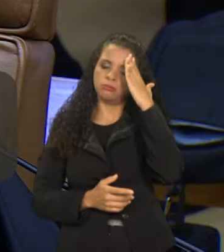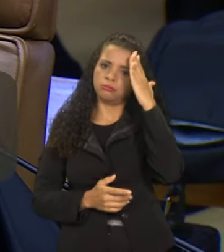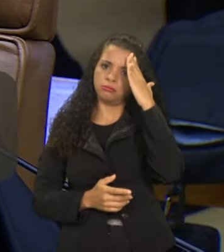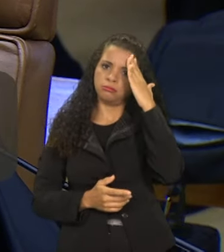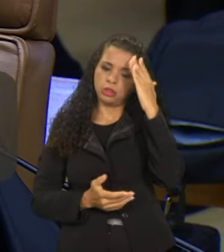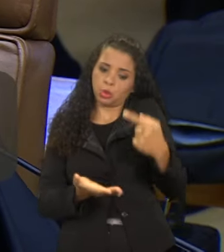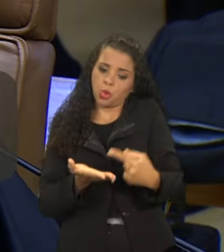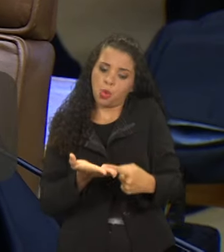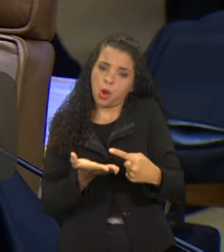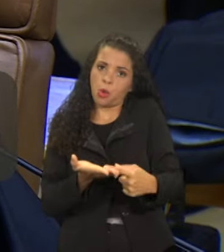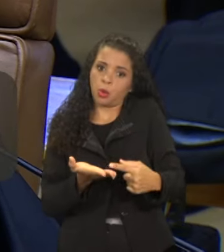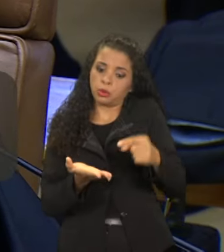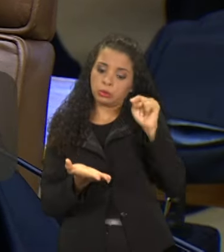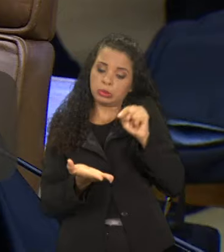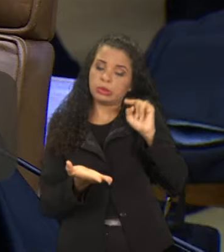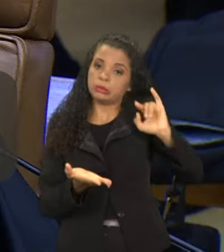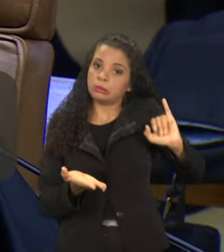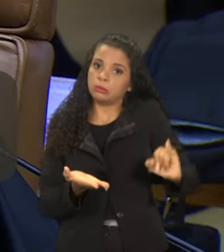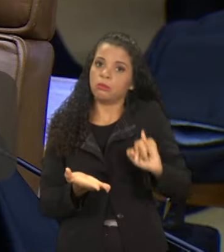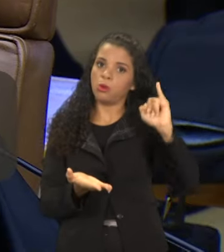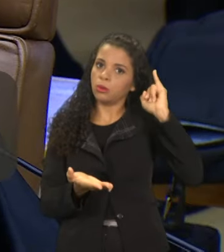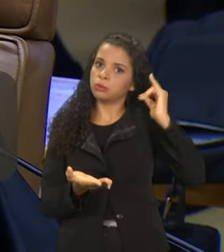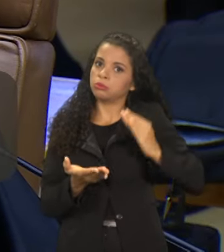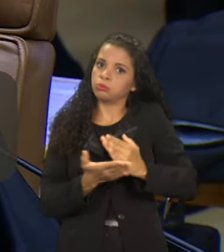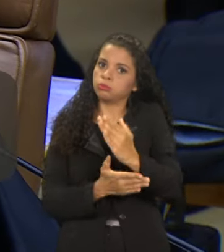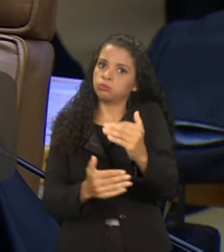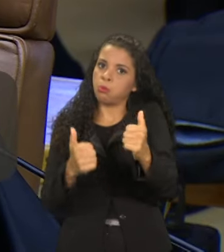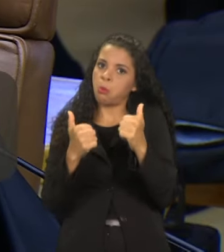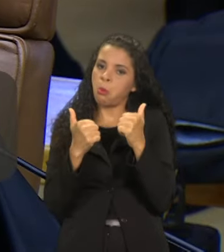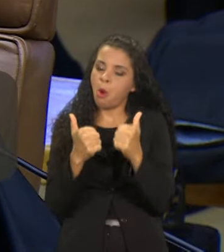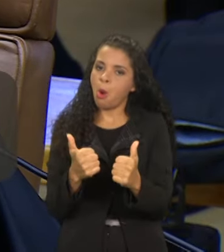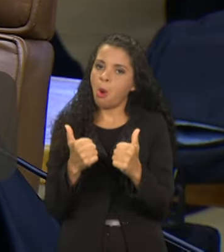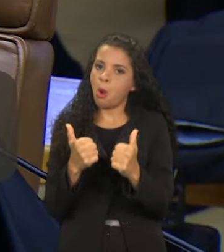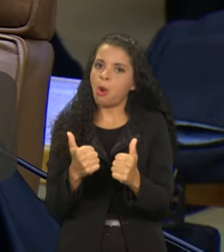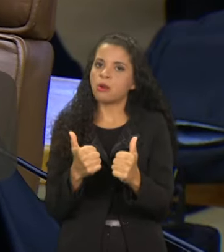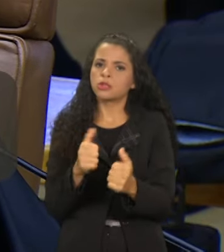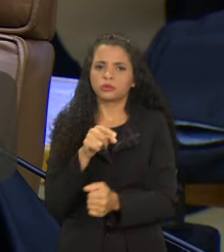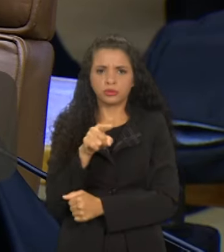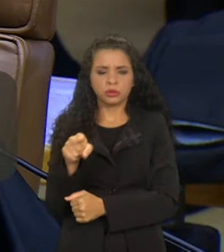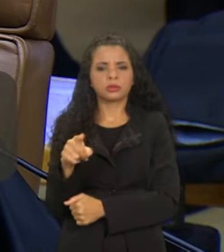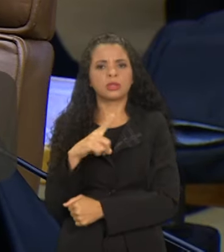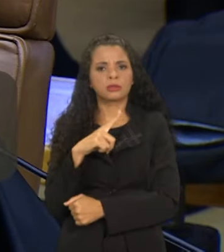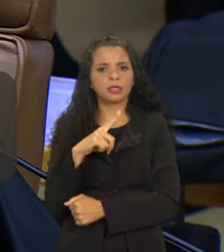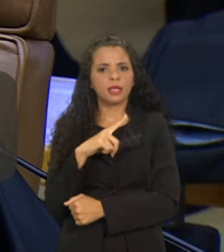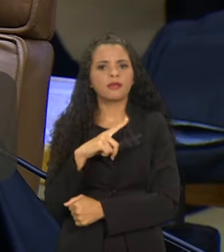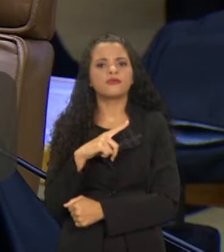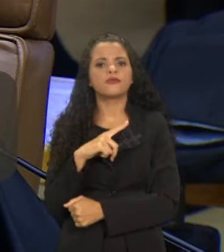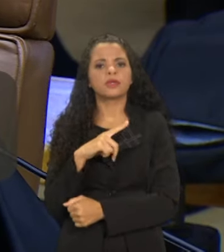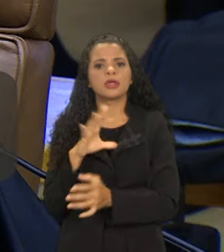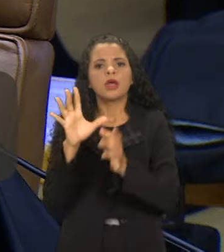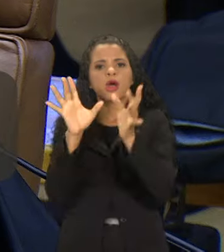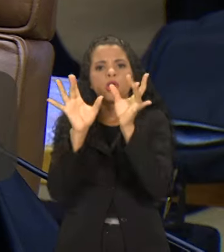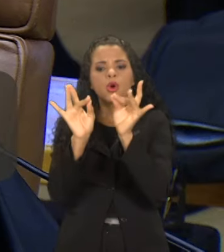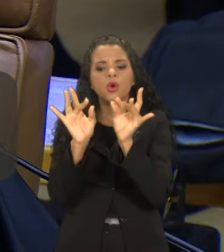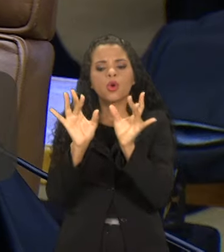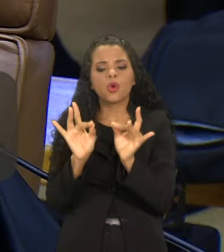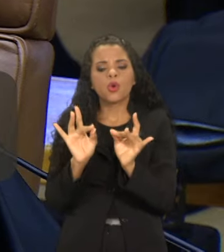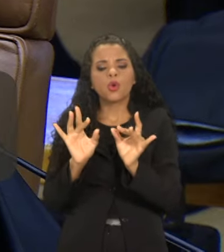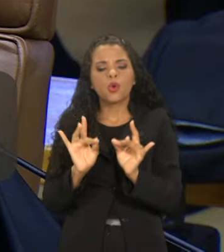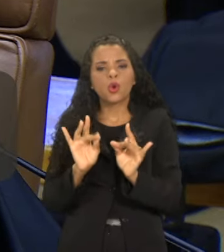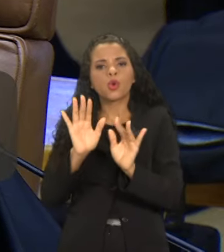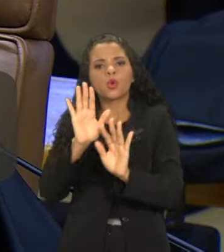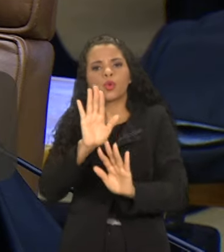submetido à homologação. Vossa Excelência teve o cuidado de bem demarcar os limites e as possibilidades